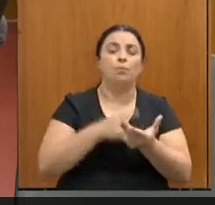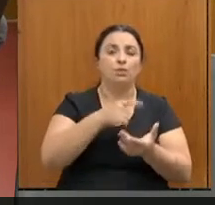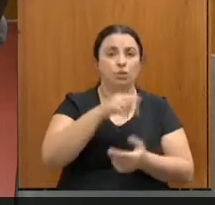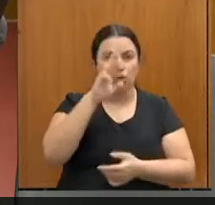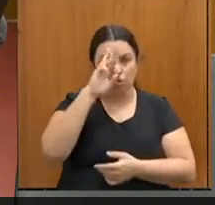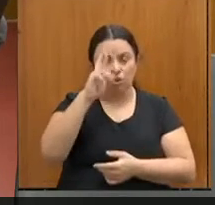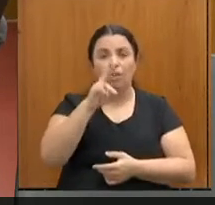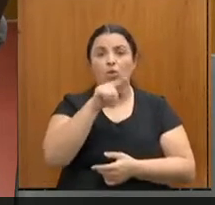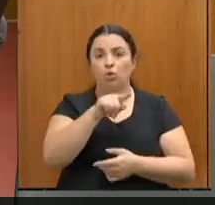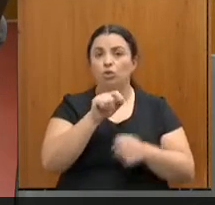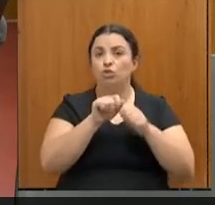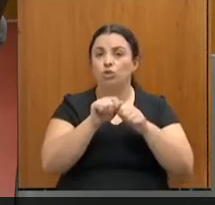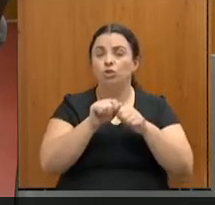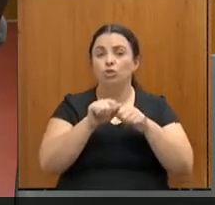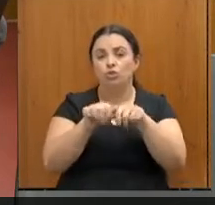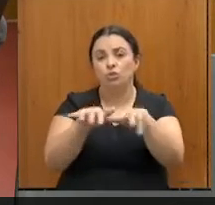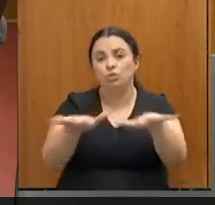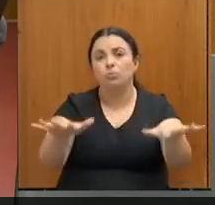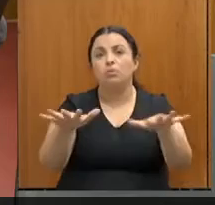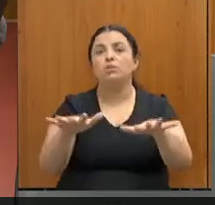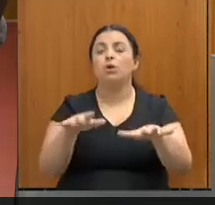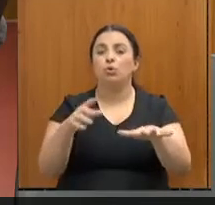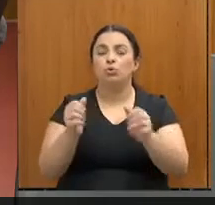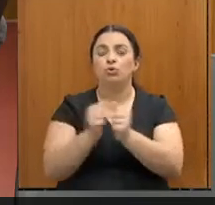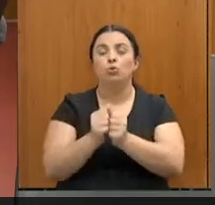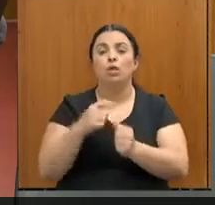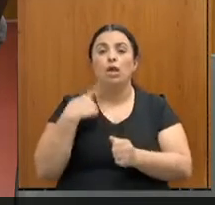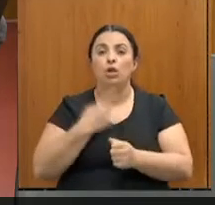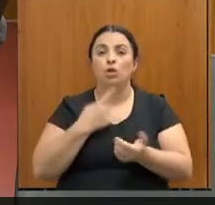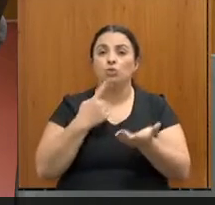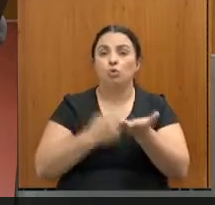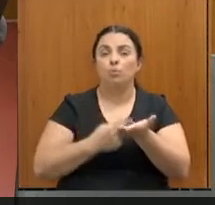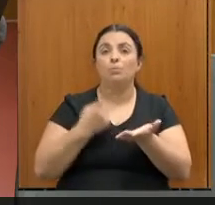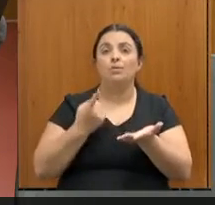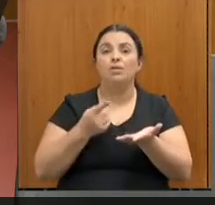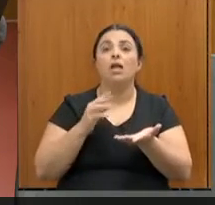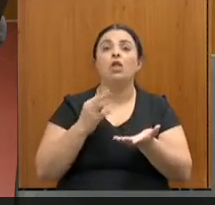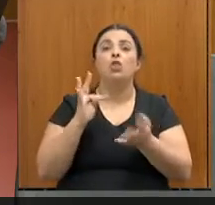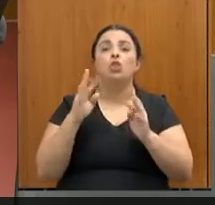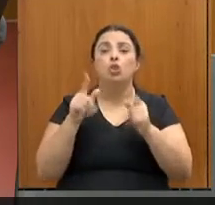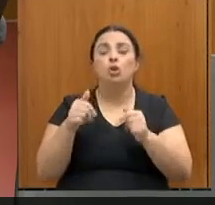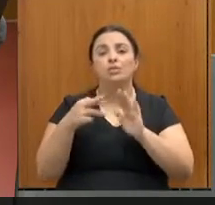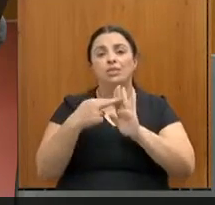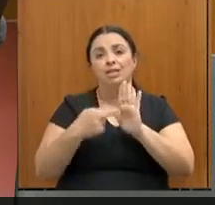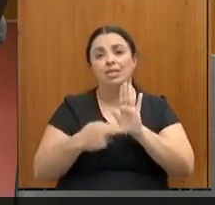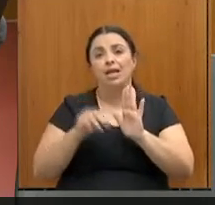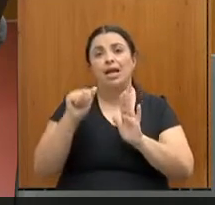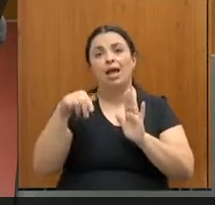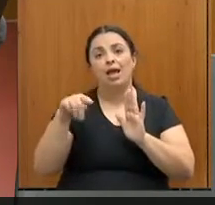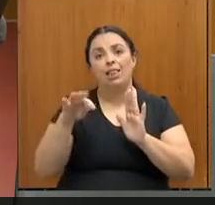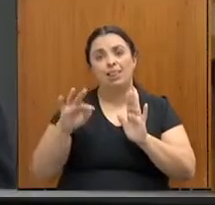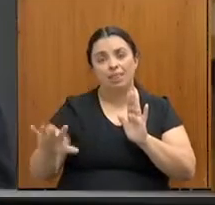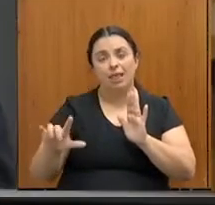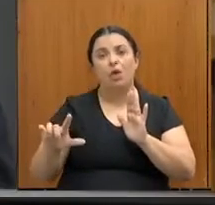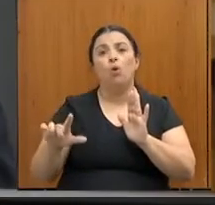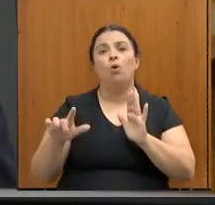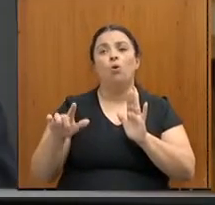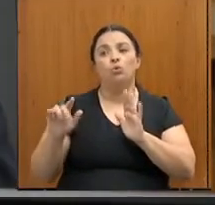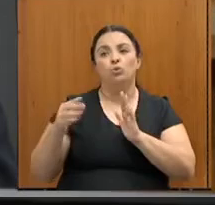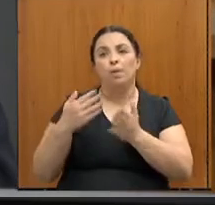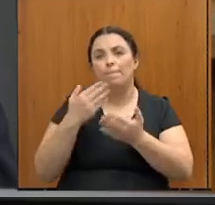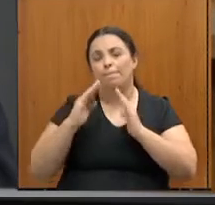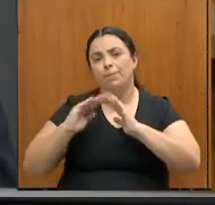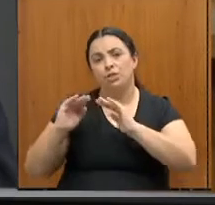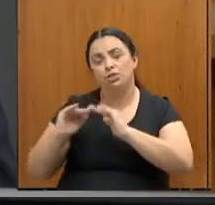distribuição comigo e o nosso compromisso de buscar atender aos requerimentos do anel e efetivamente ser um indutor do